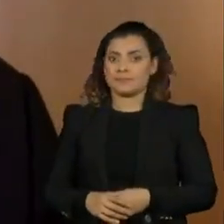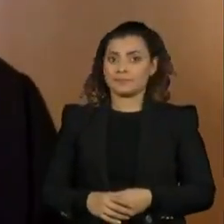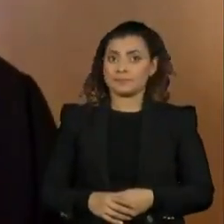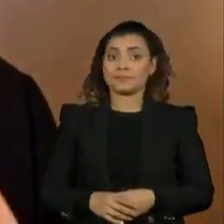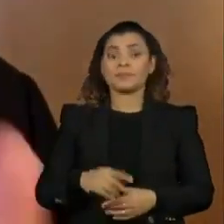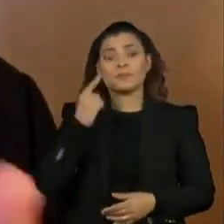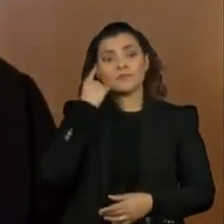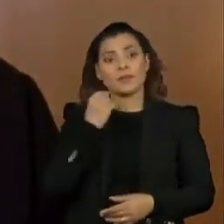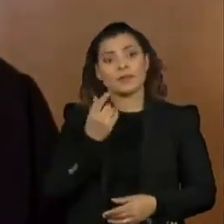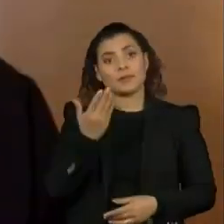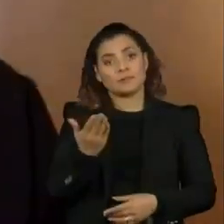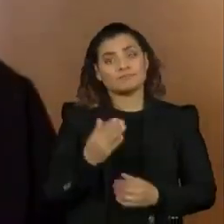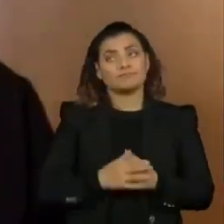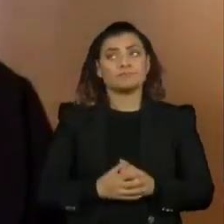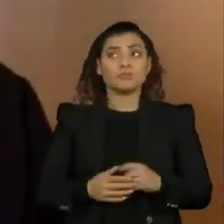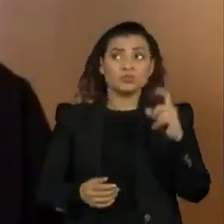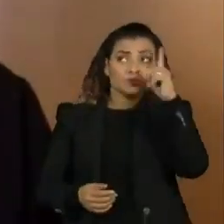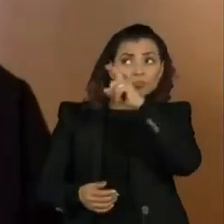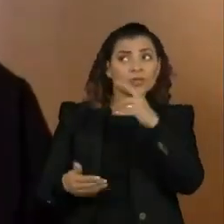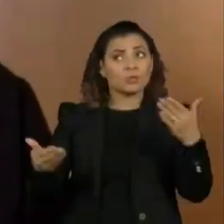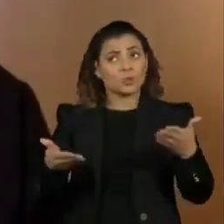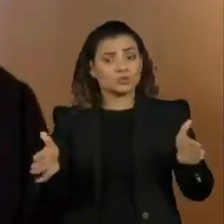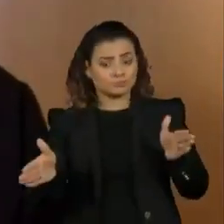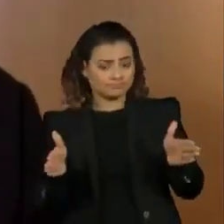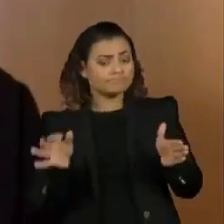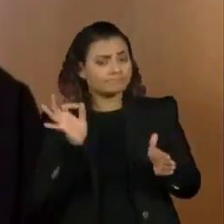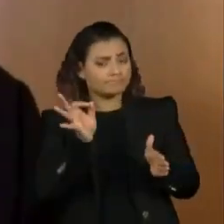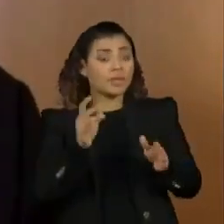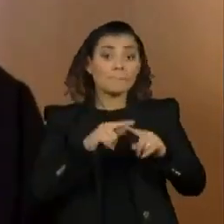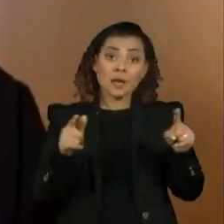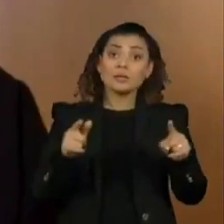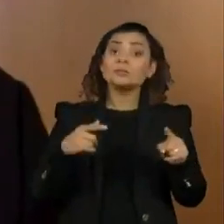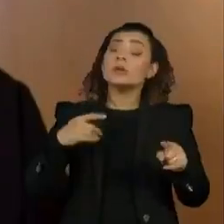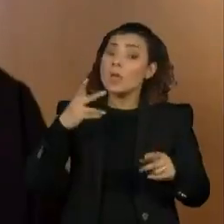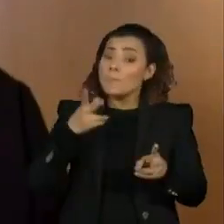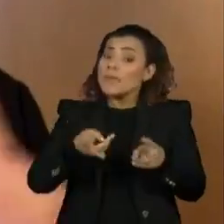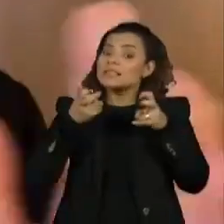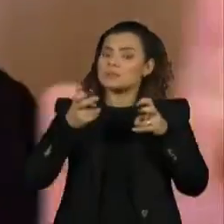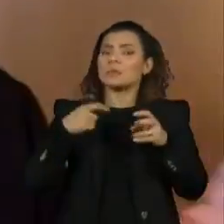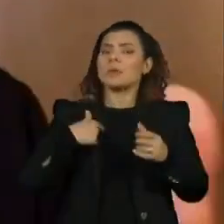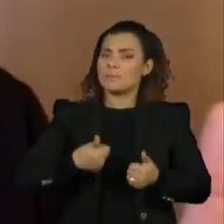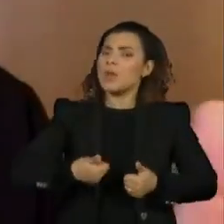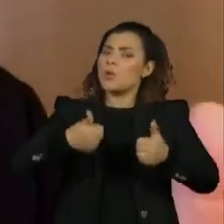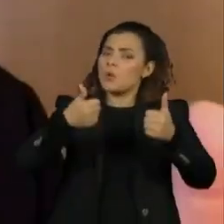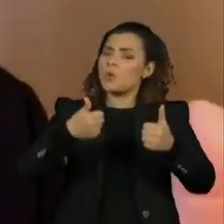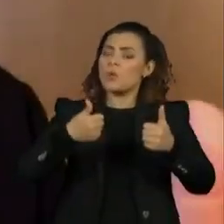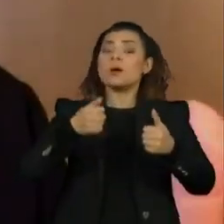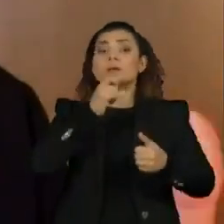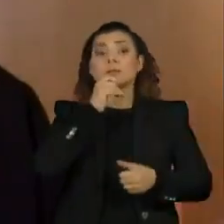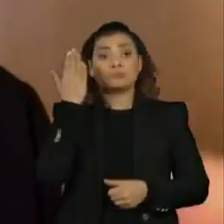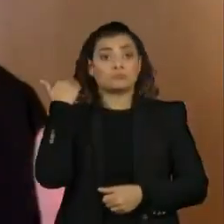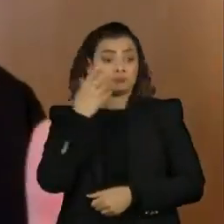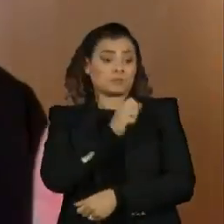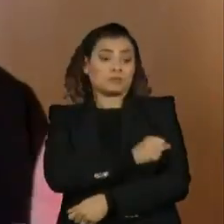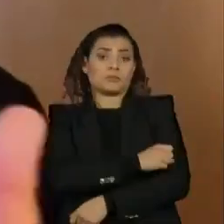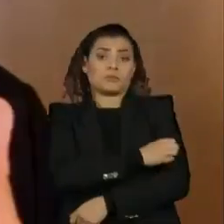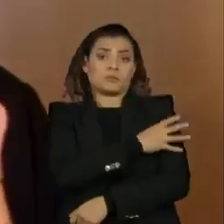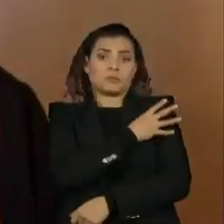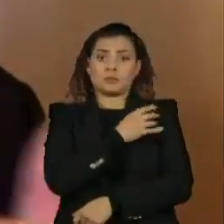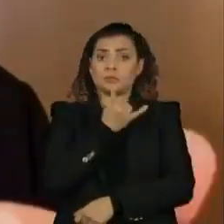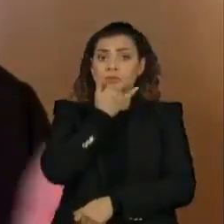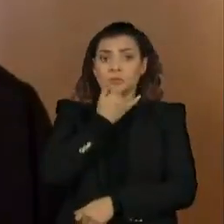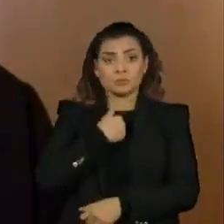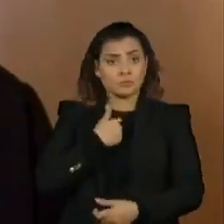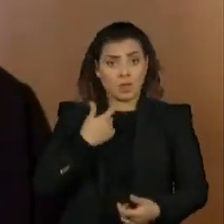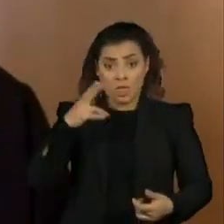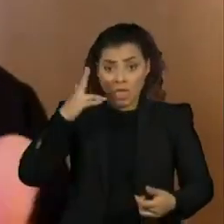Vera, apesar das dificuldades do presente, eu acho que as coisas têm melhorado, né? Quando eu estava no ensino fundamental, eu mal